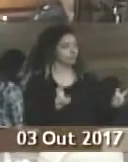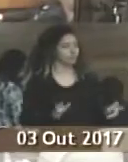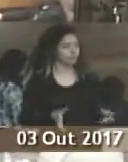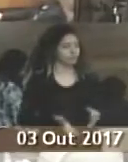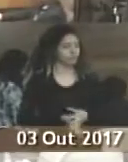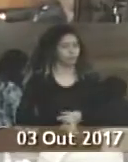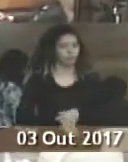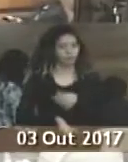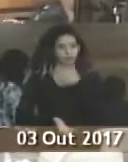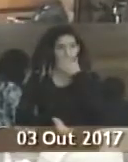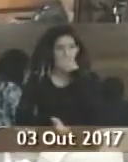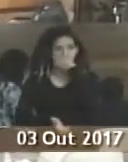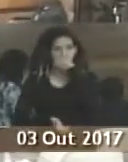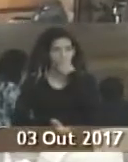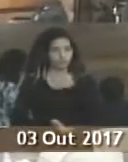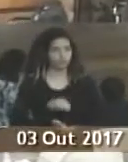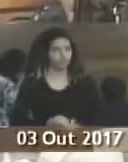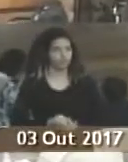expediente.